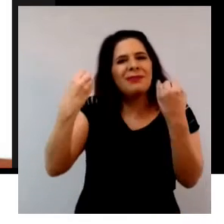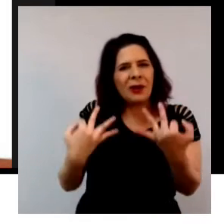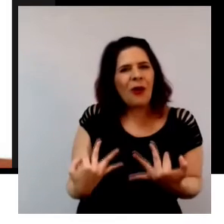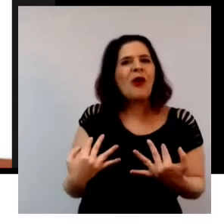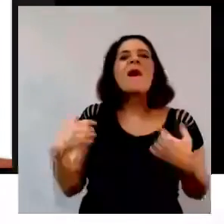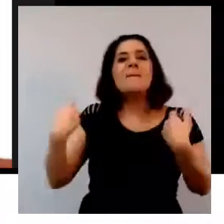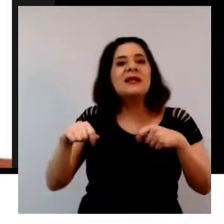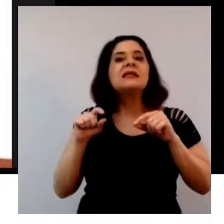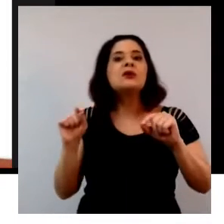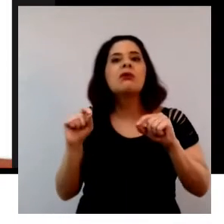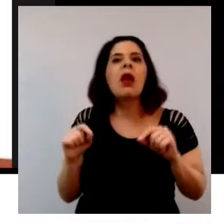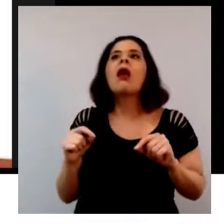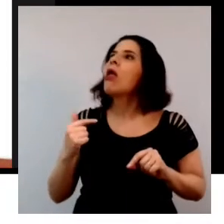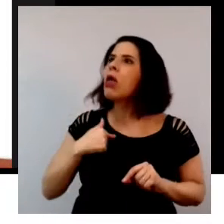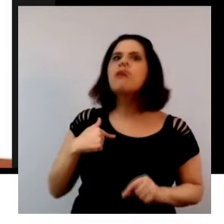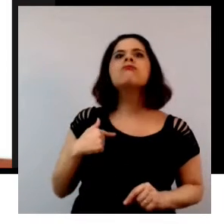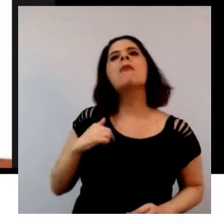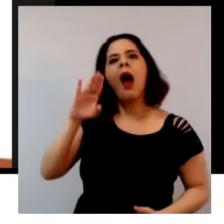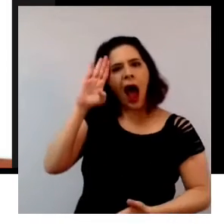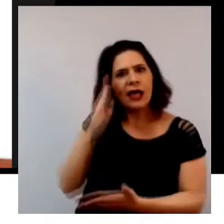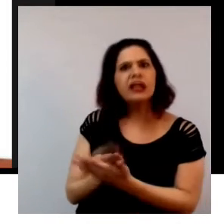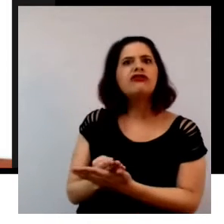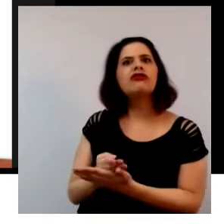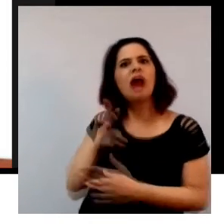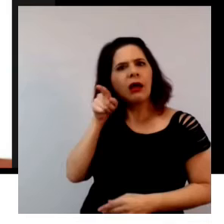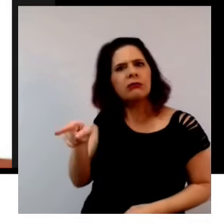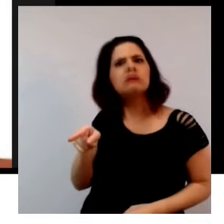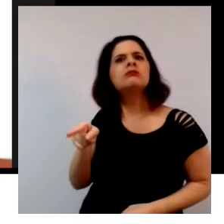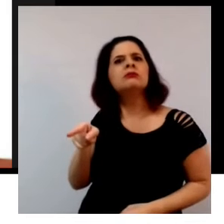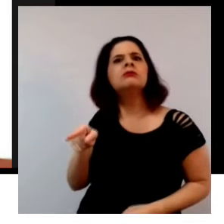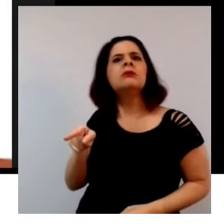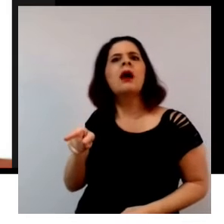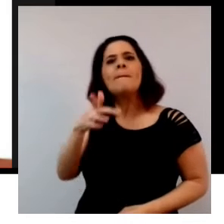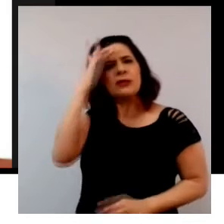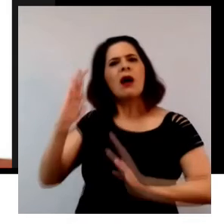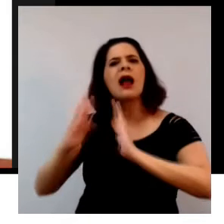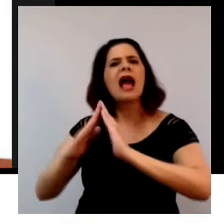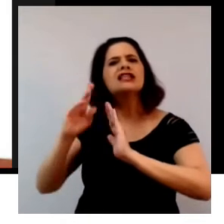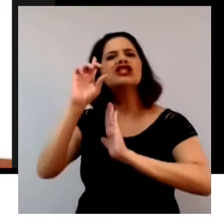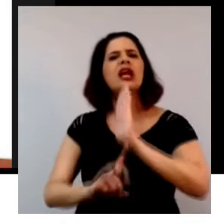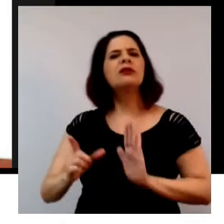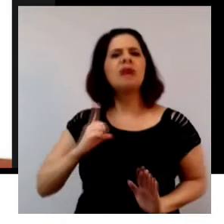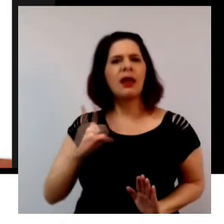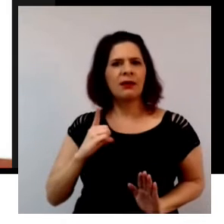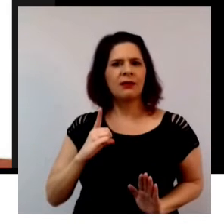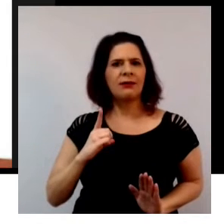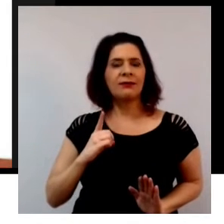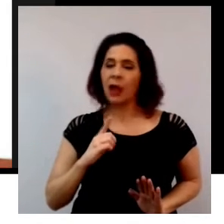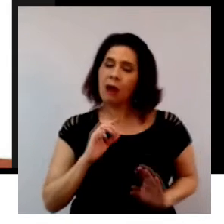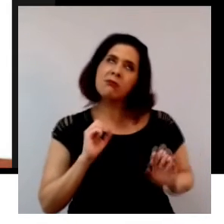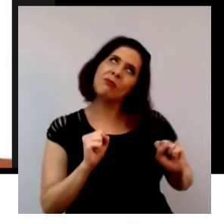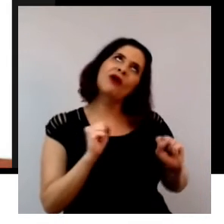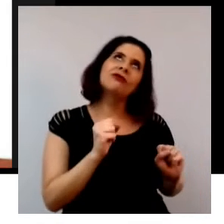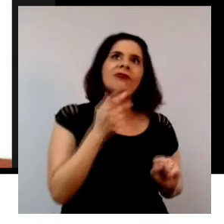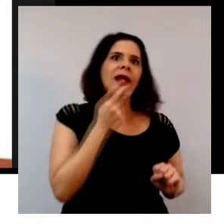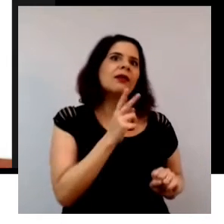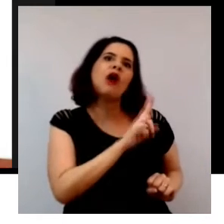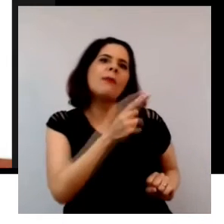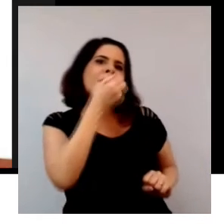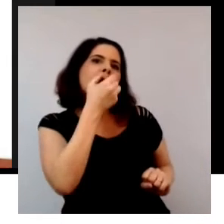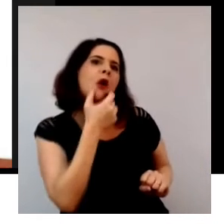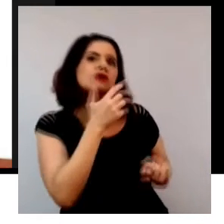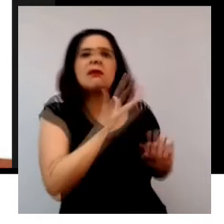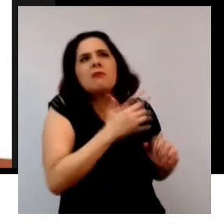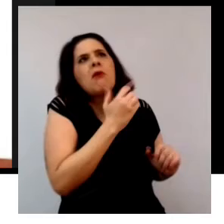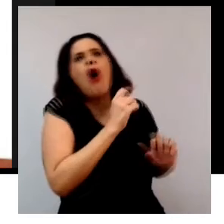ruim? Você ser radical, e tô dando exemplo do Boulos porque é o que tá na cabeça, mas a gente não tem nada a ver com política isso necessariamente, né? Você pode ser radical